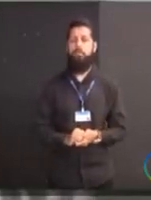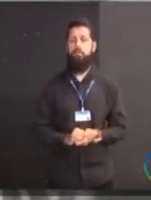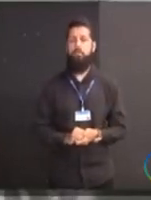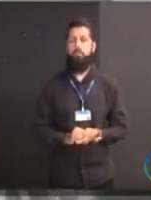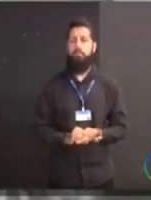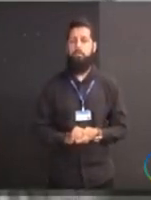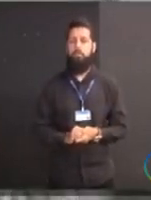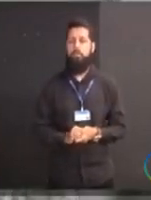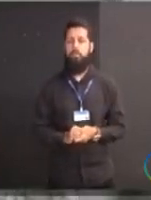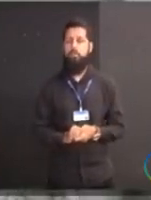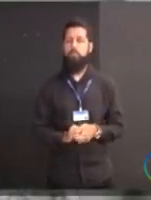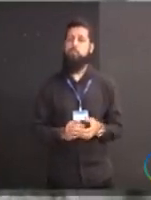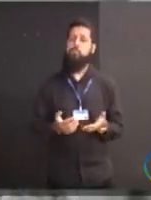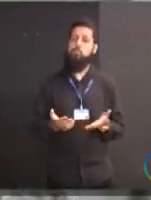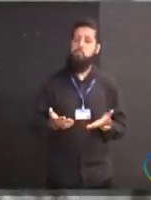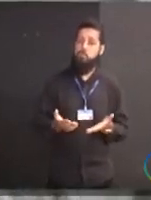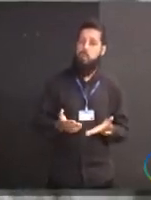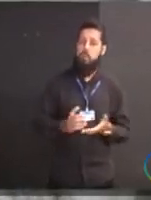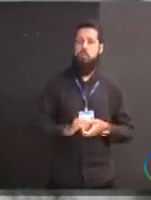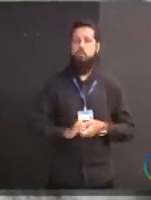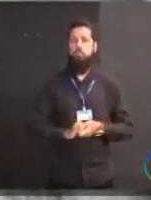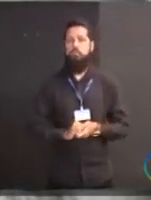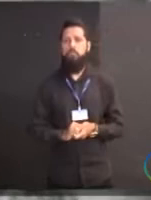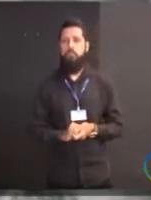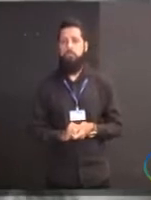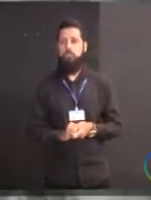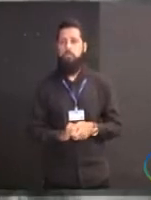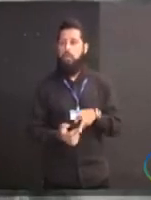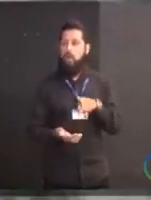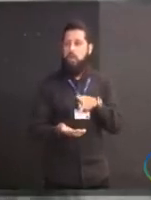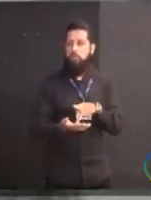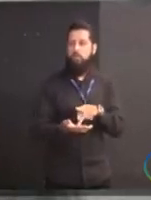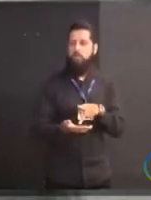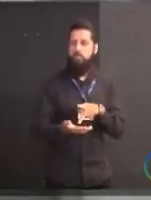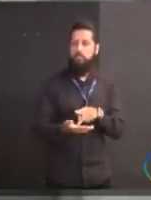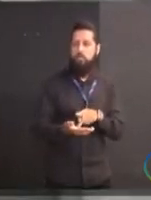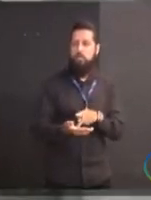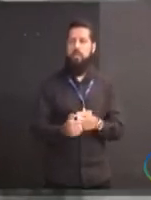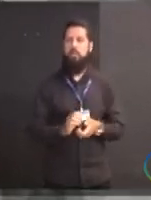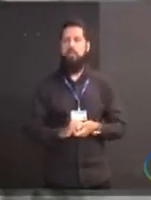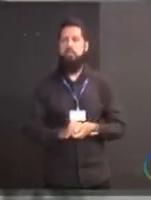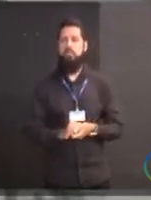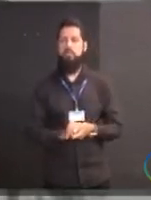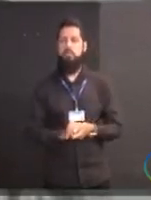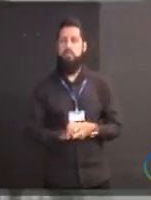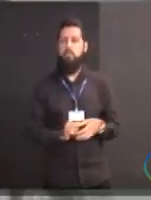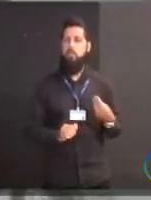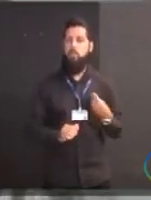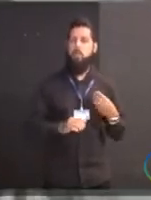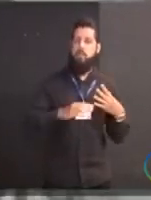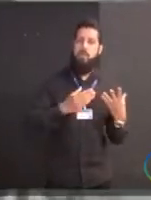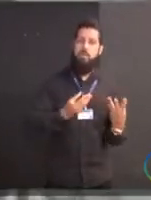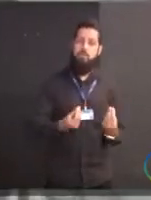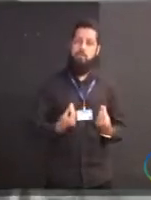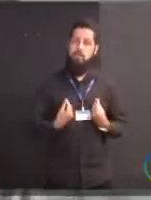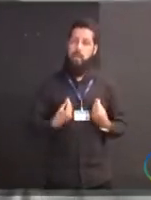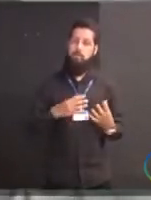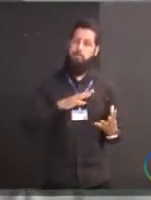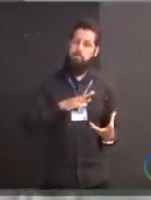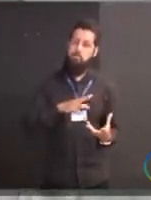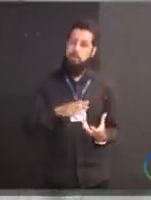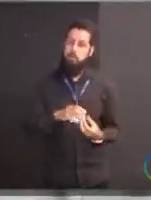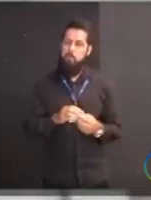se exprimem com as realidades essenciais que presidem a nossa vida na Terra.